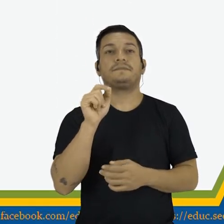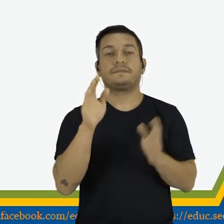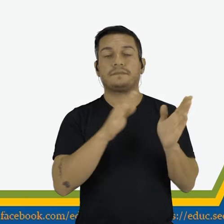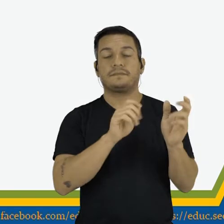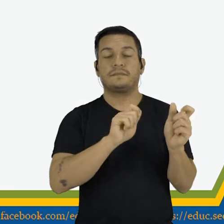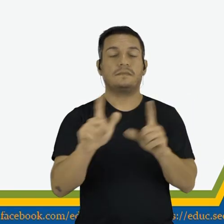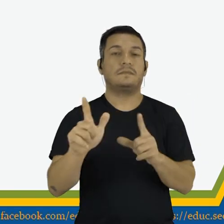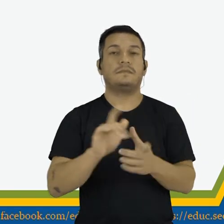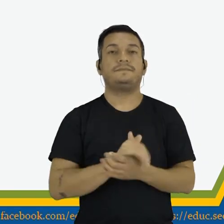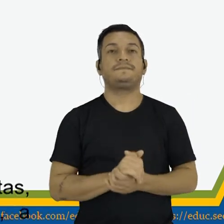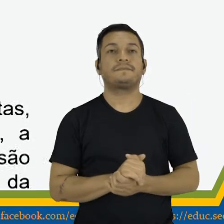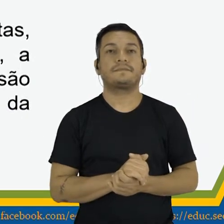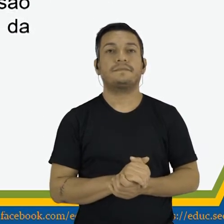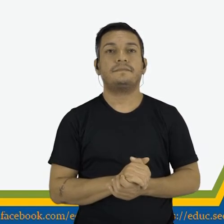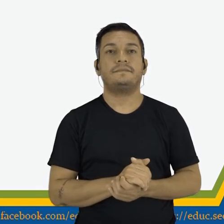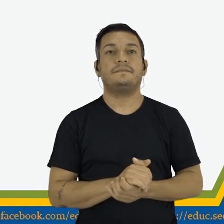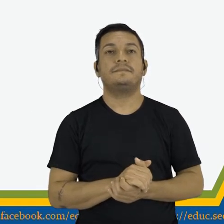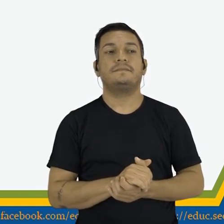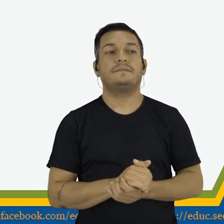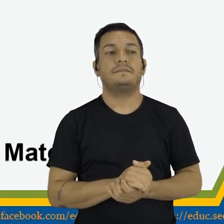Acompanhem comigo.